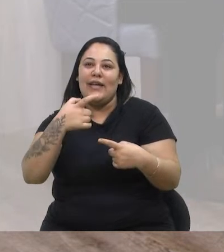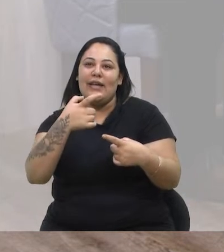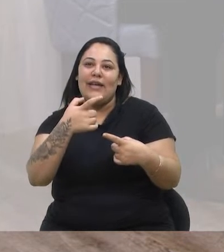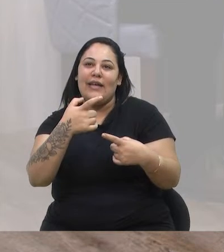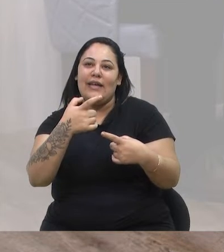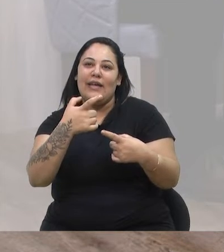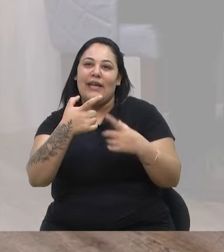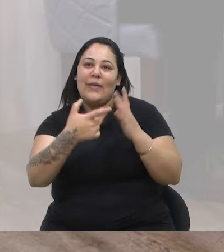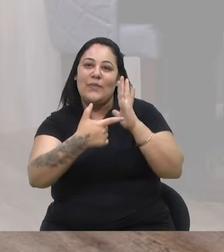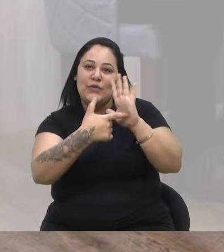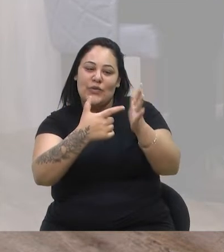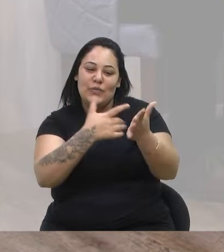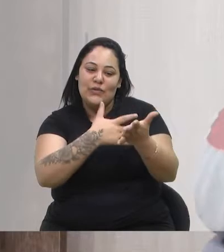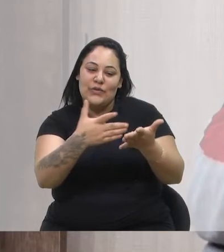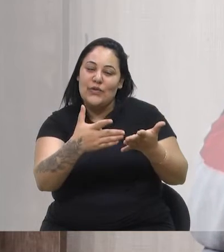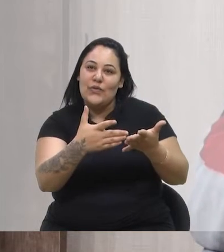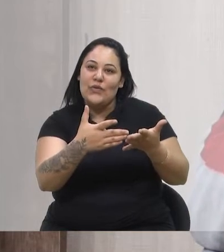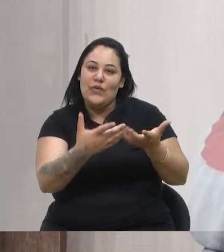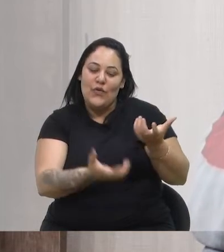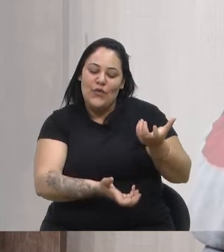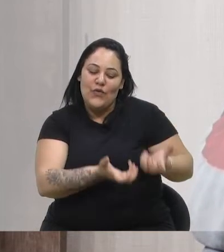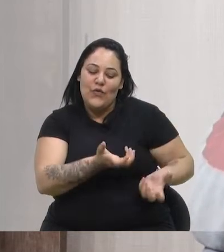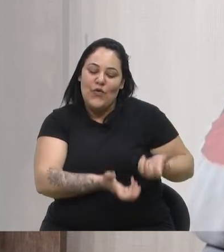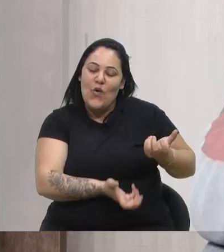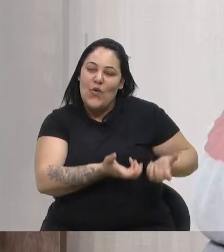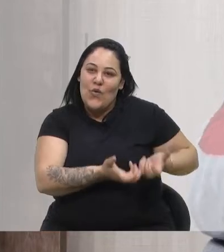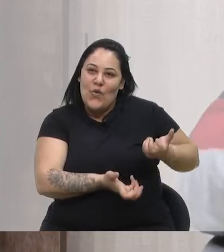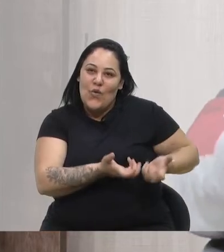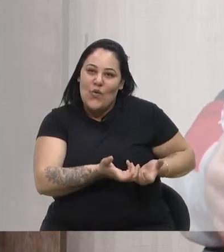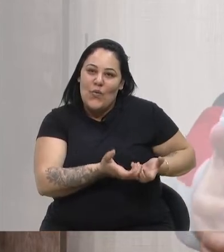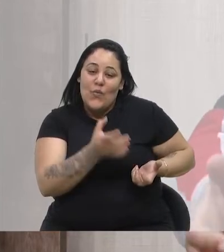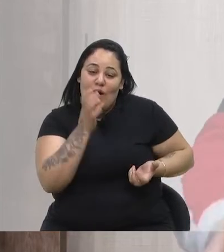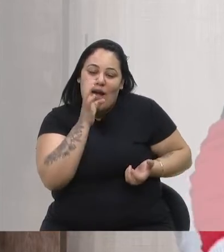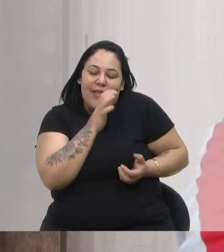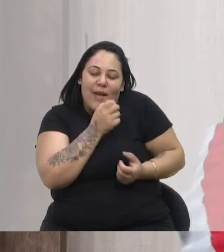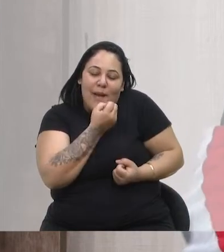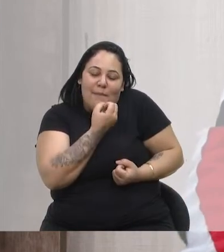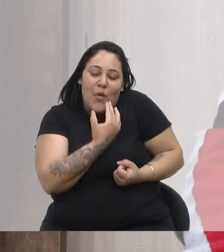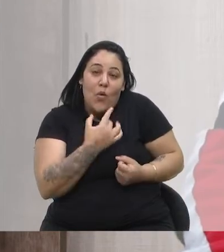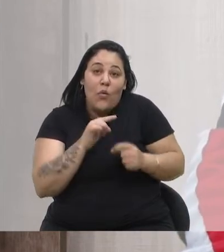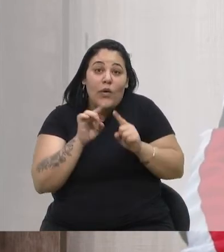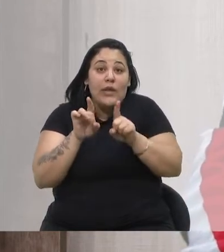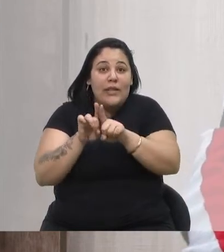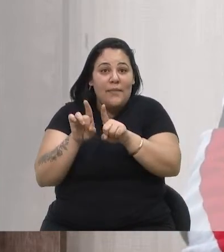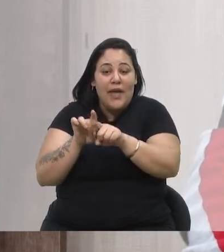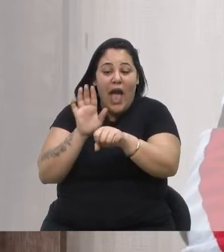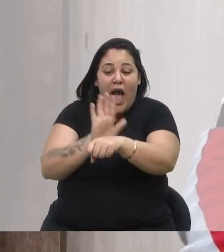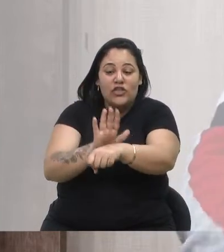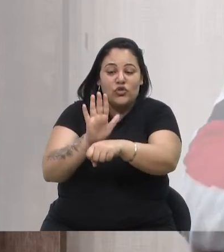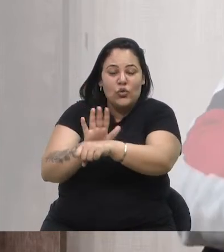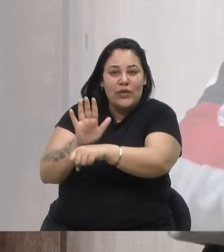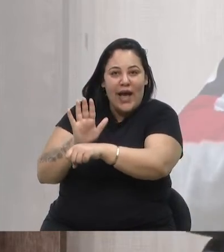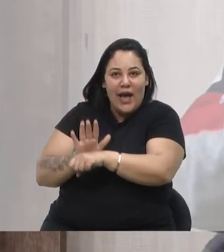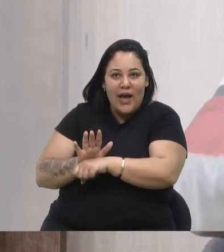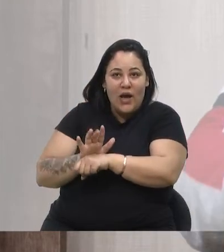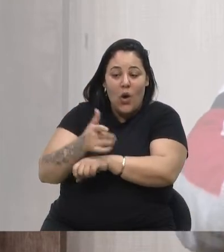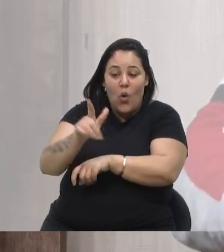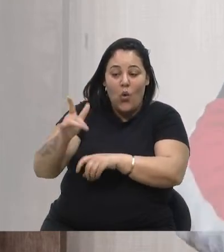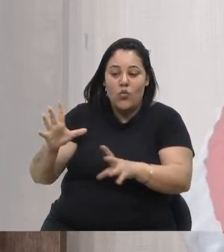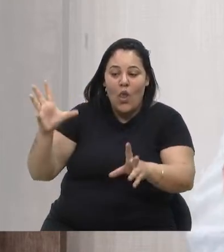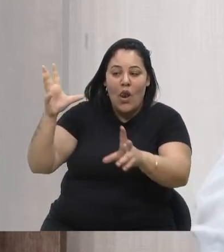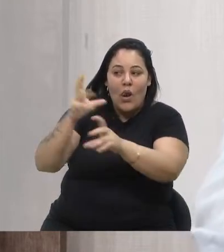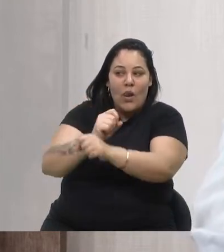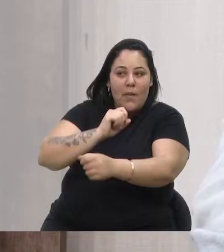fogo, você não vai só se aquecer, mas também pode espantar a presença de animais que